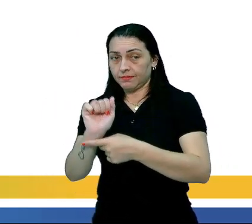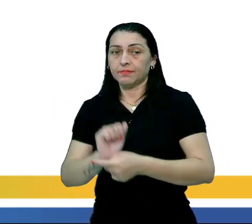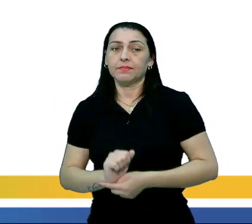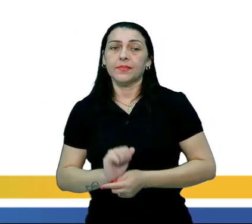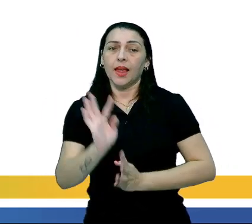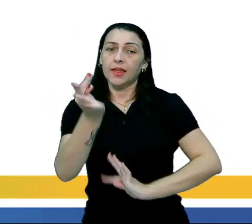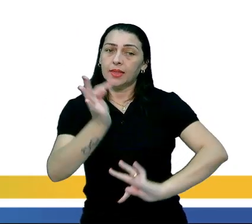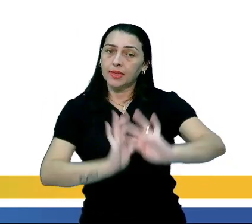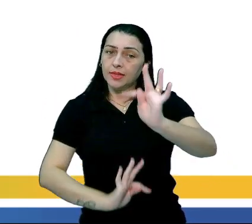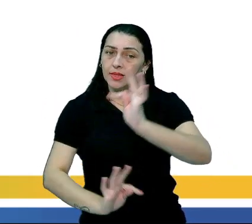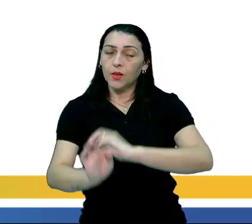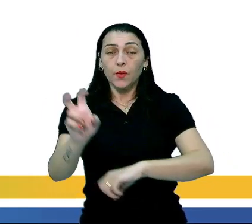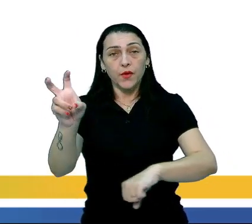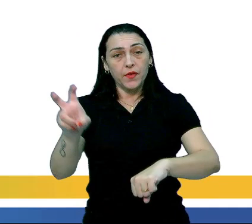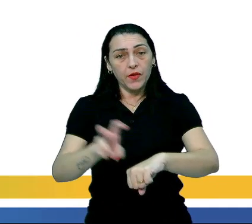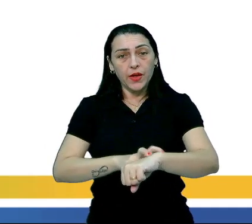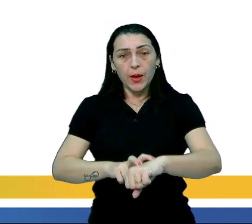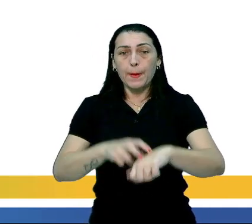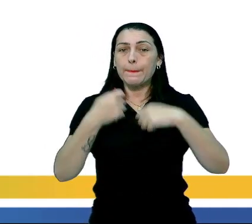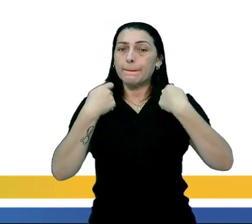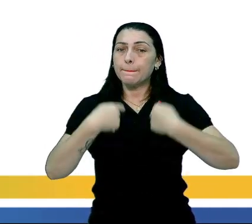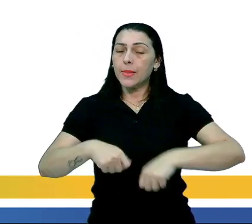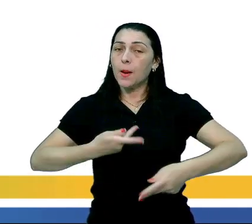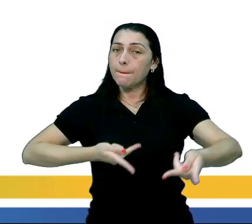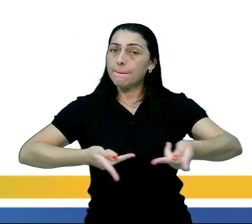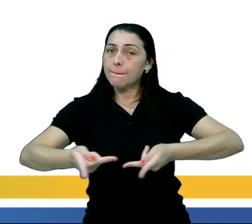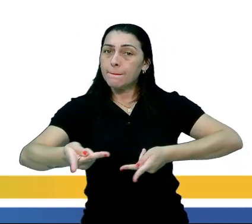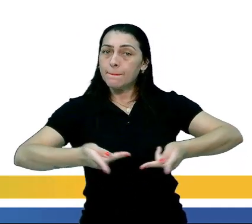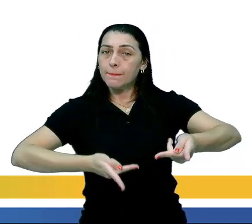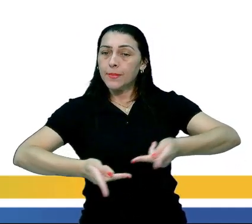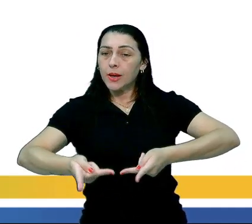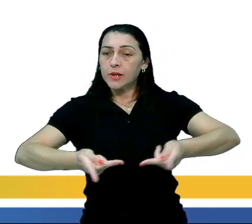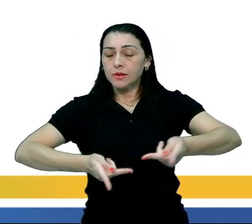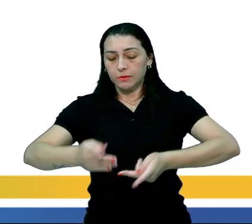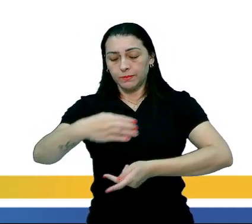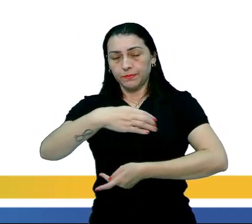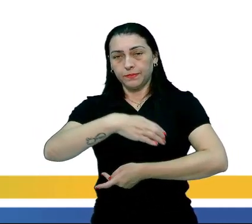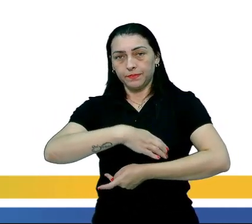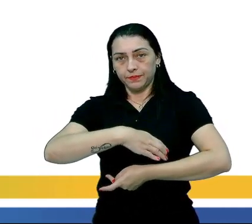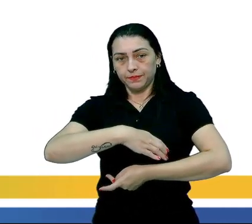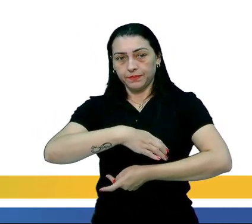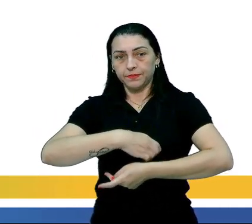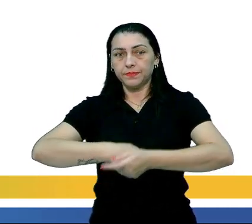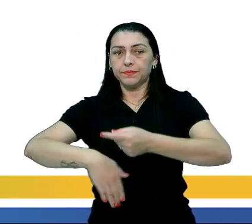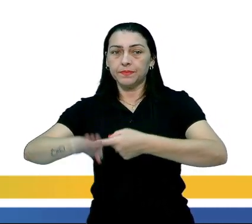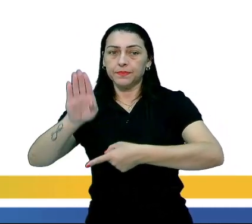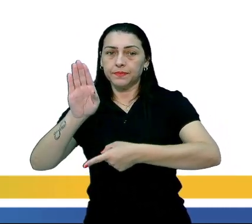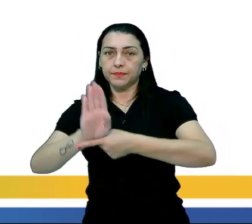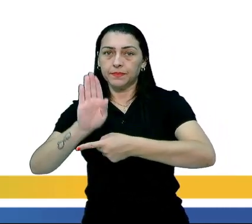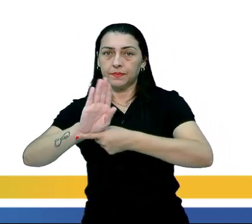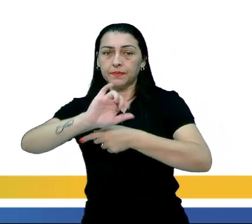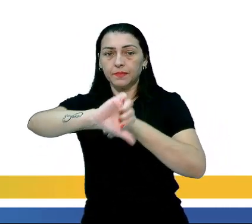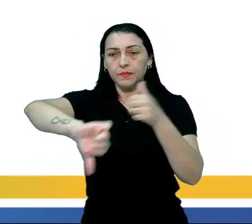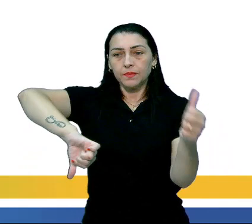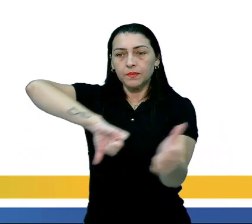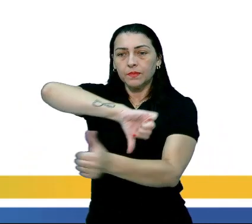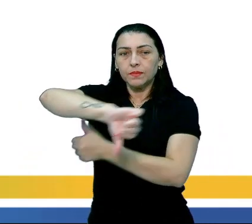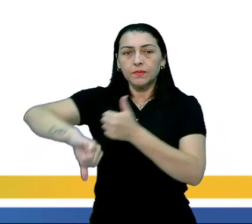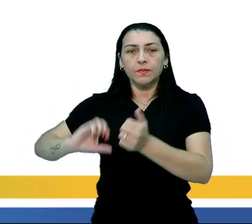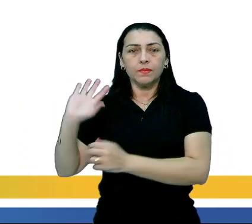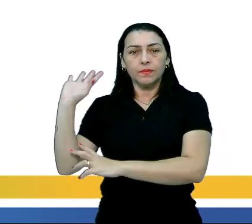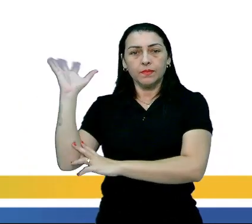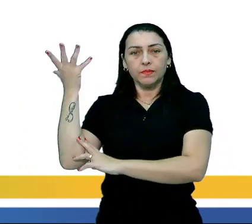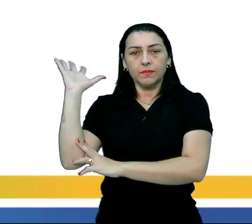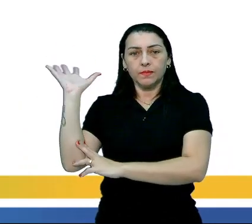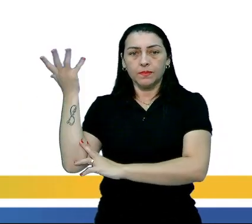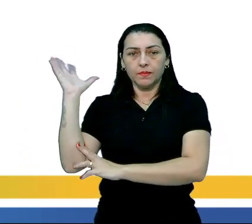letra A, tecnologia verde é necessária ao planejamento urbano. B,